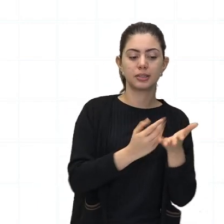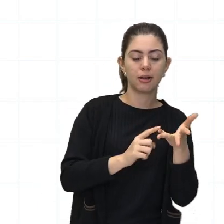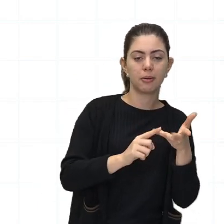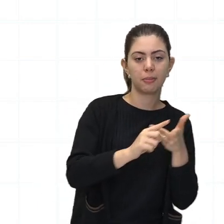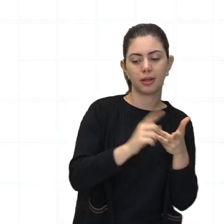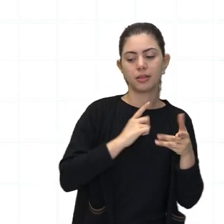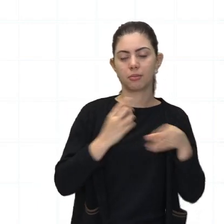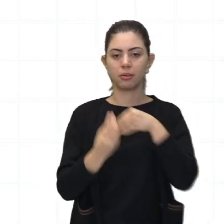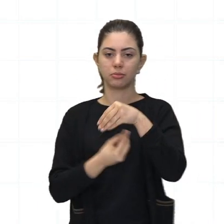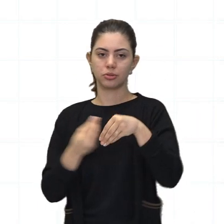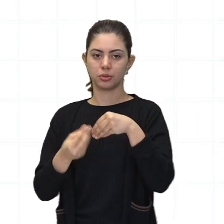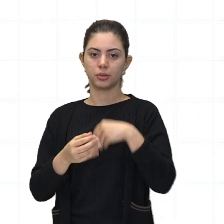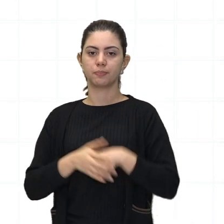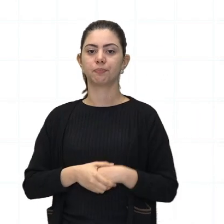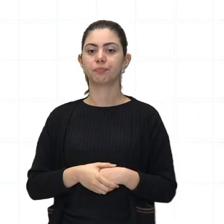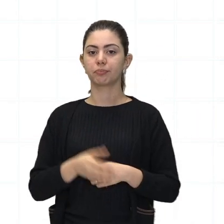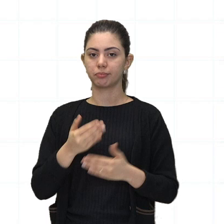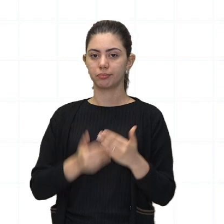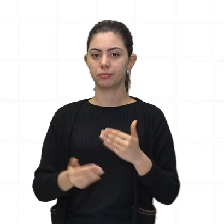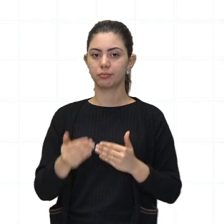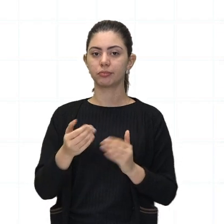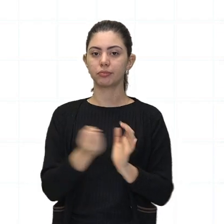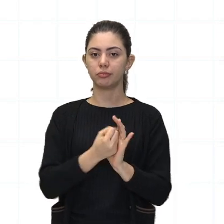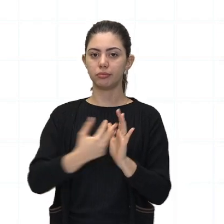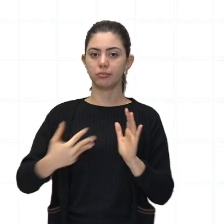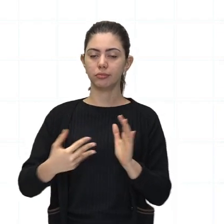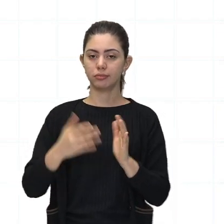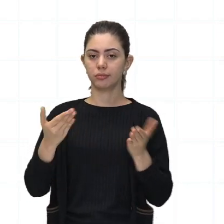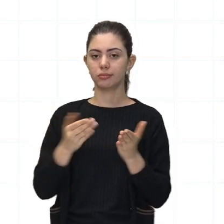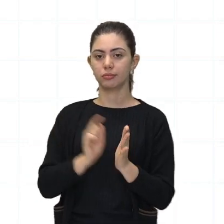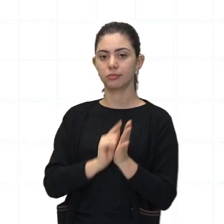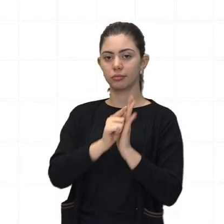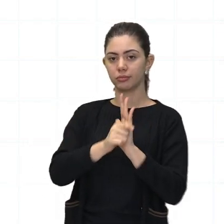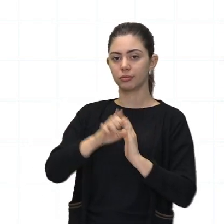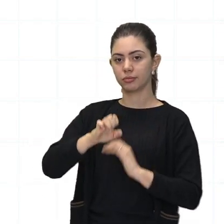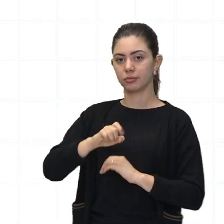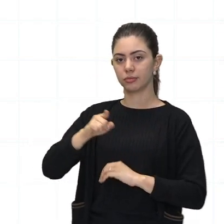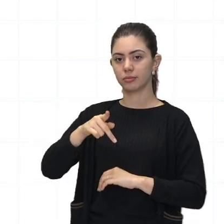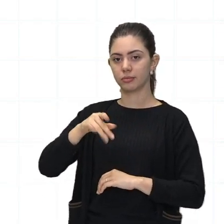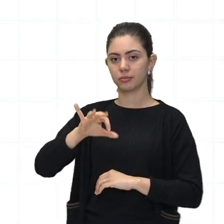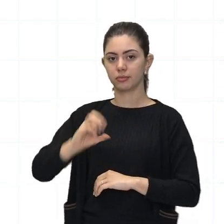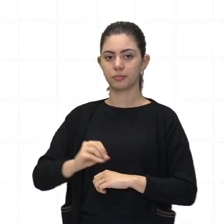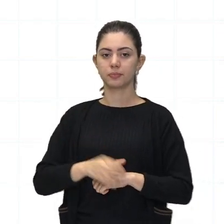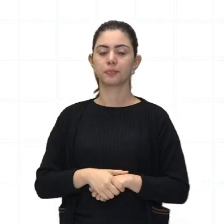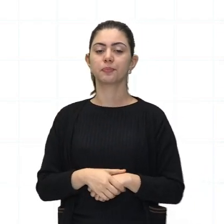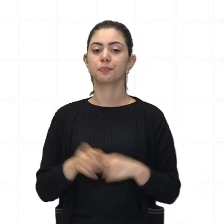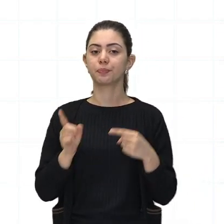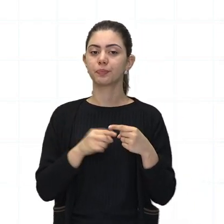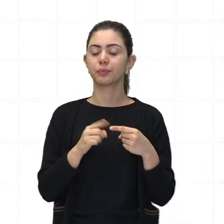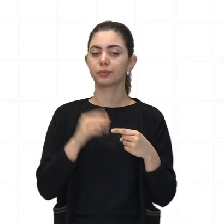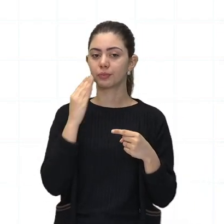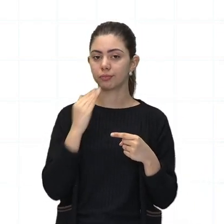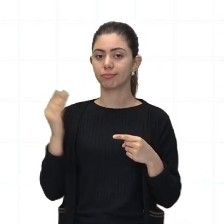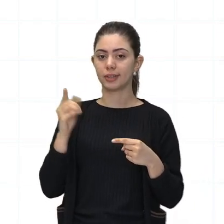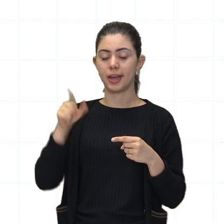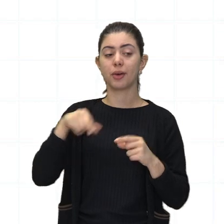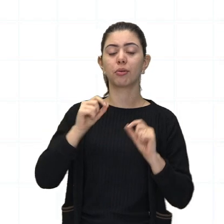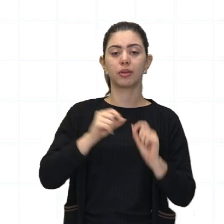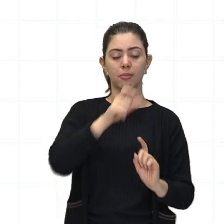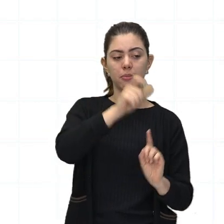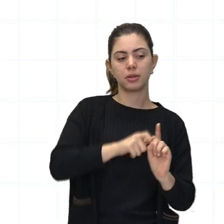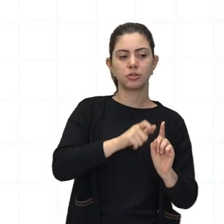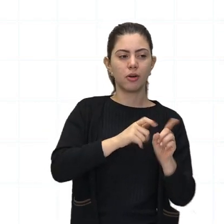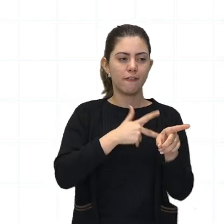aí, a gente tem as características do gênero épico. Algumas características tratam da aventura de um herói e suas